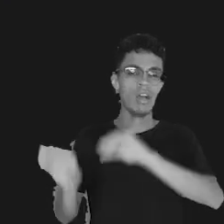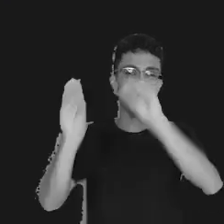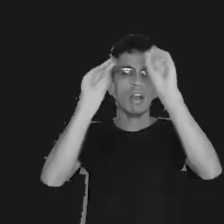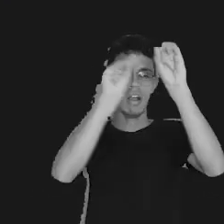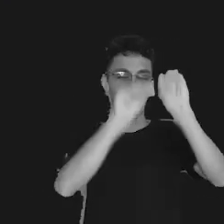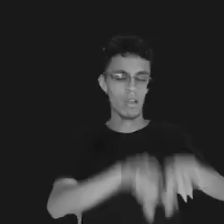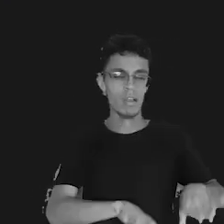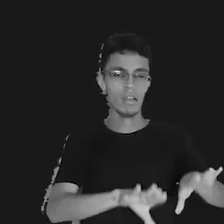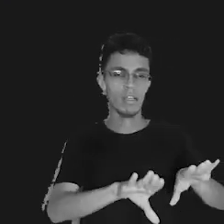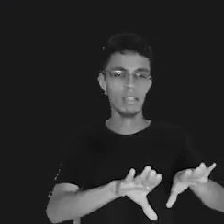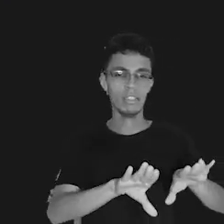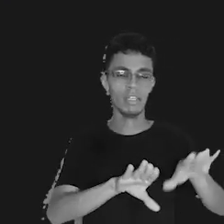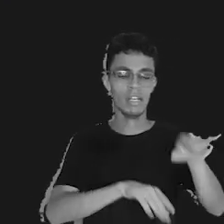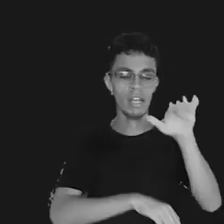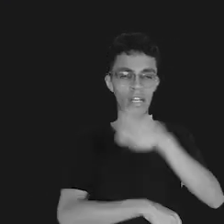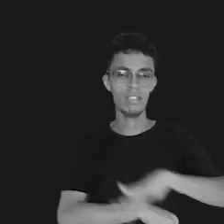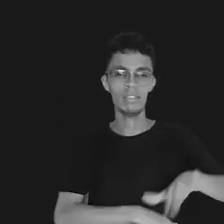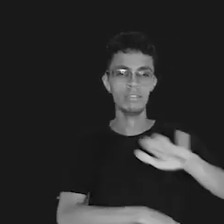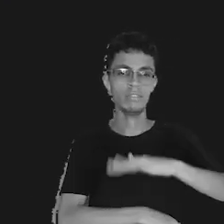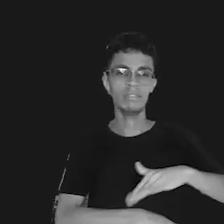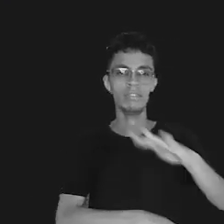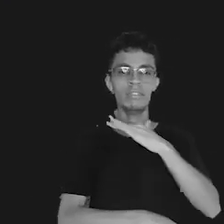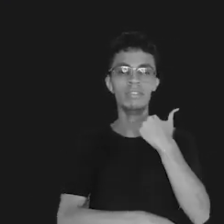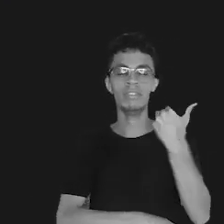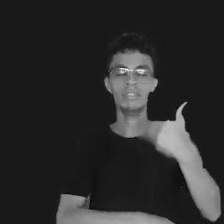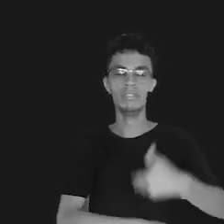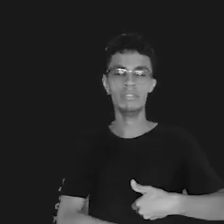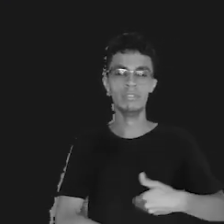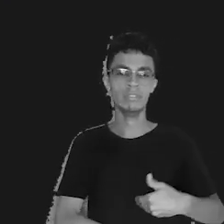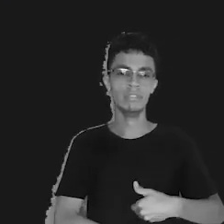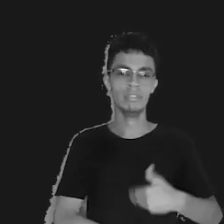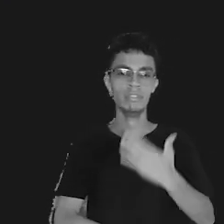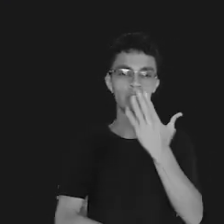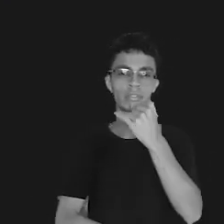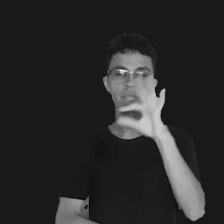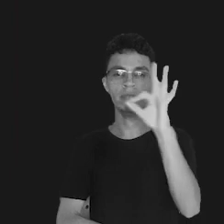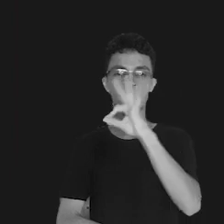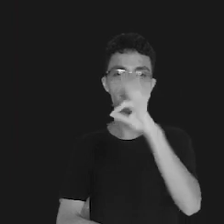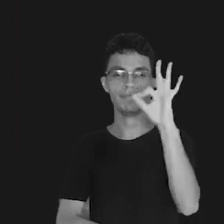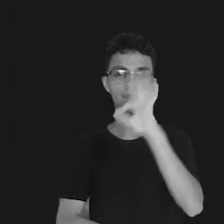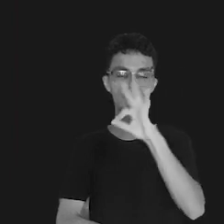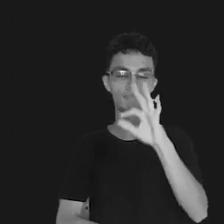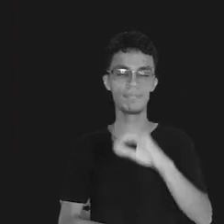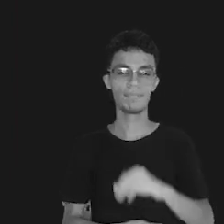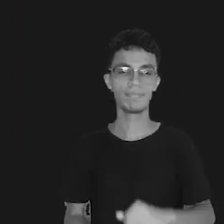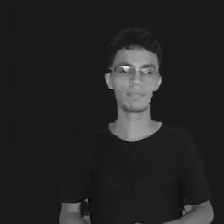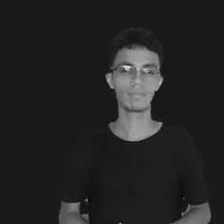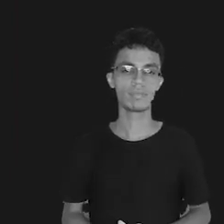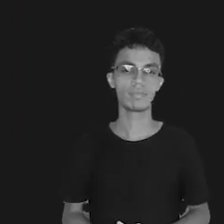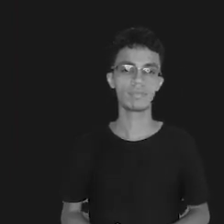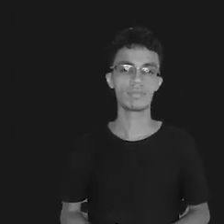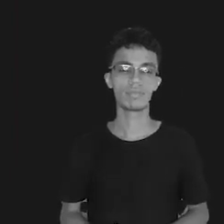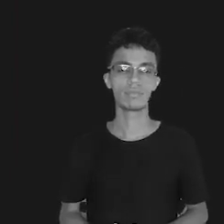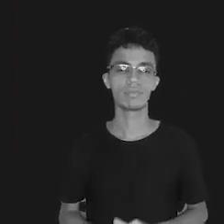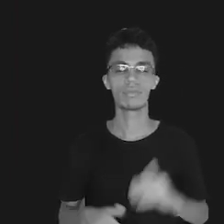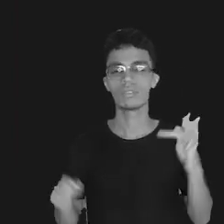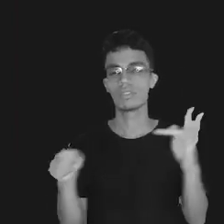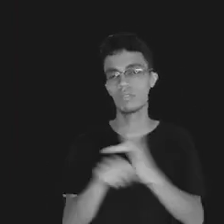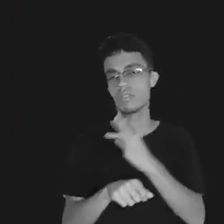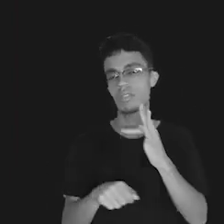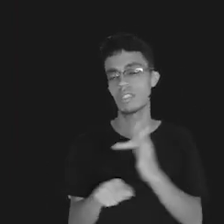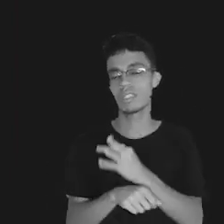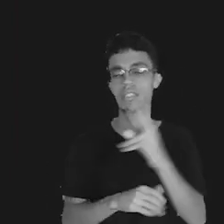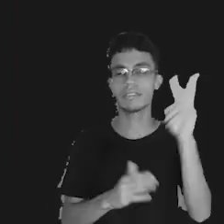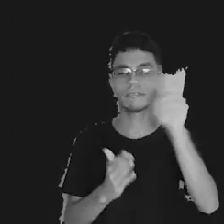jogadas ali para morrerem de fome, e irem até onde o organismo delas aguentasse. E